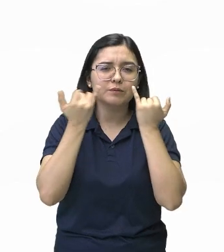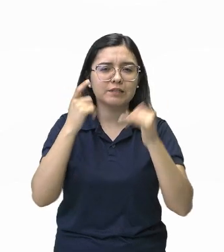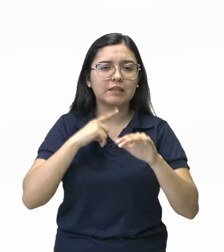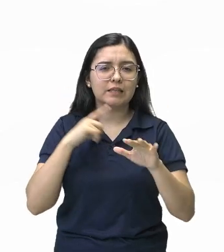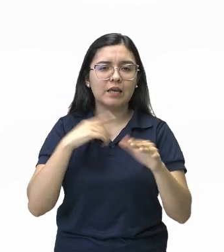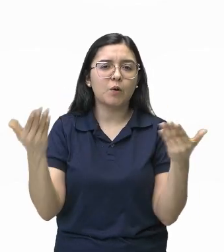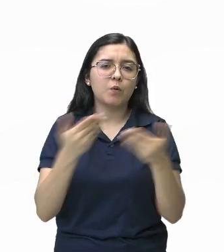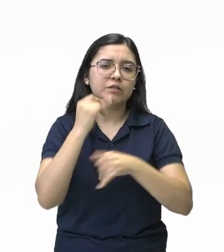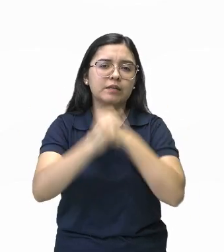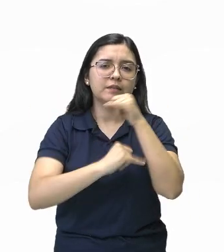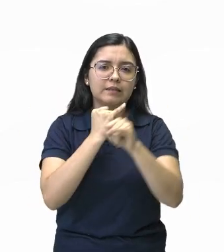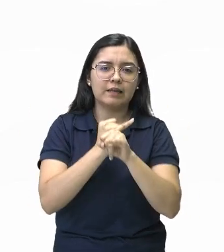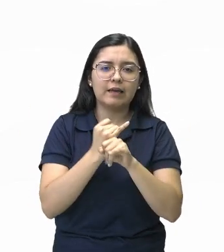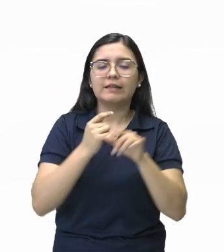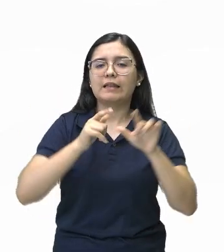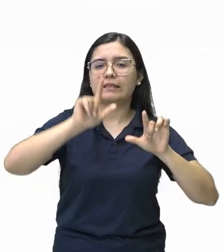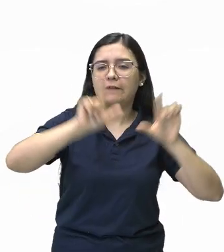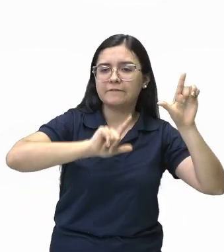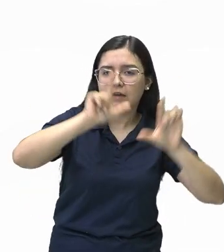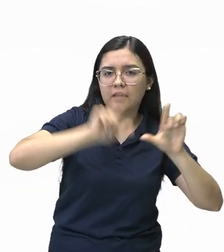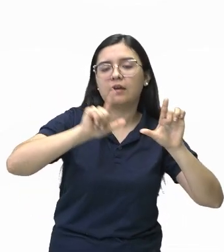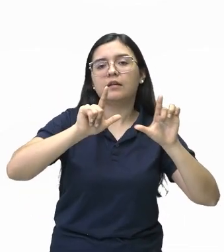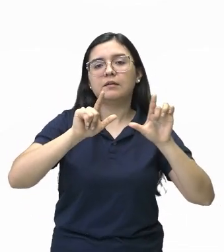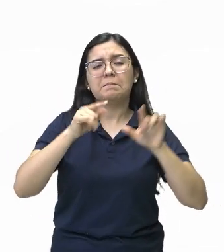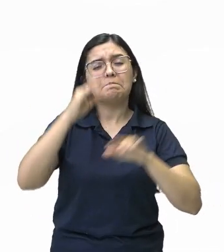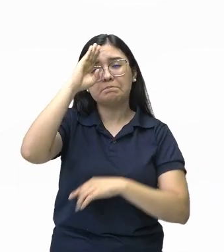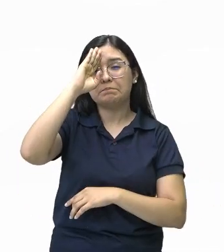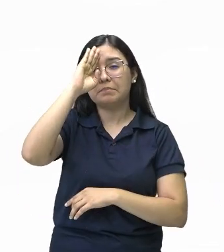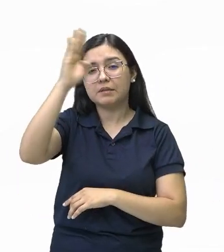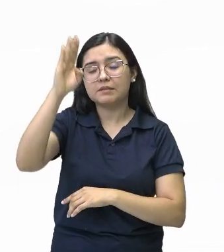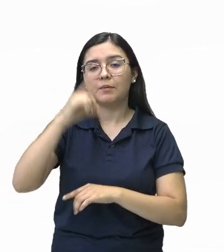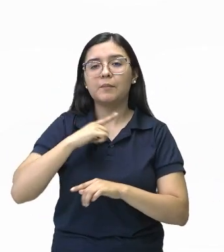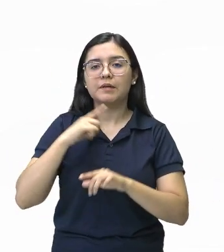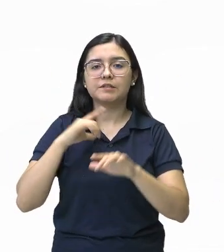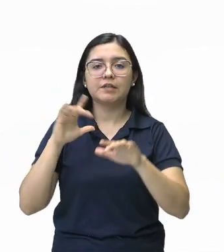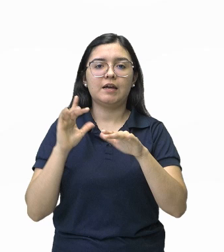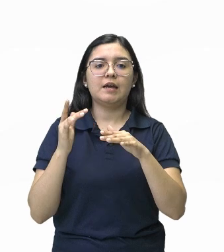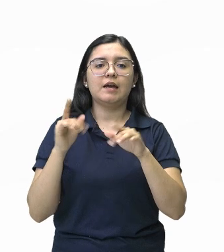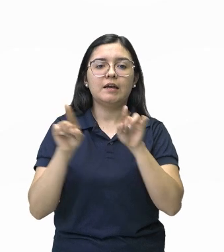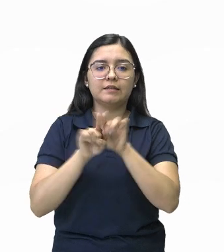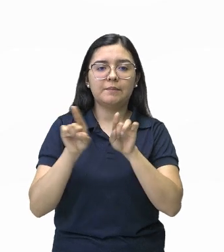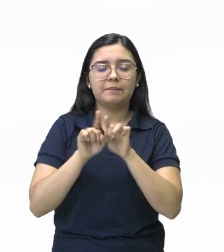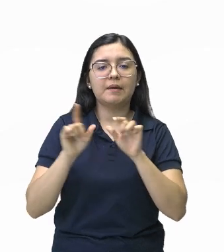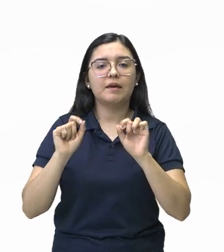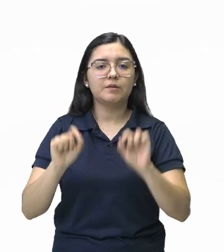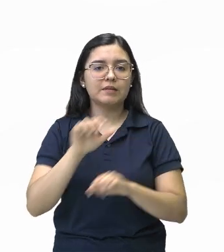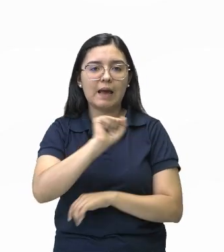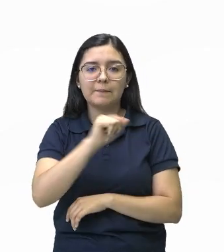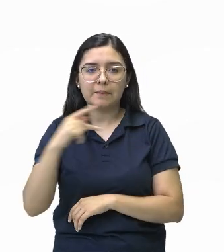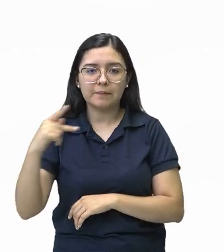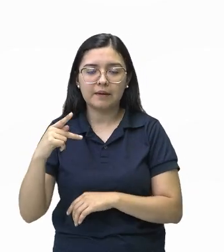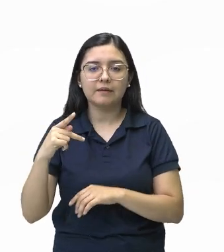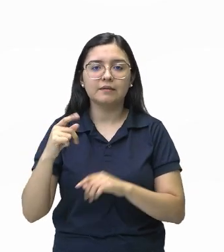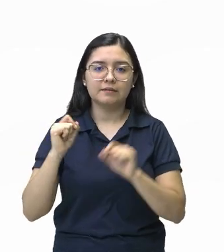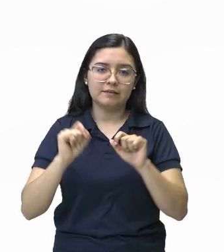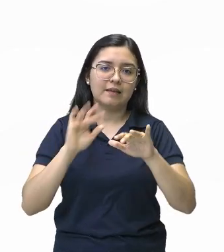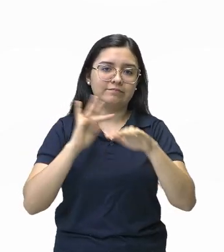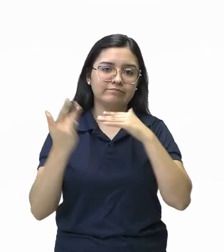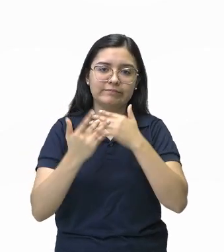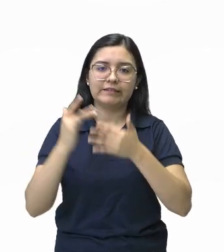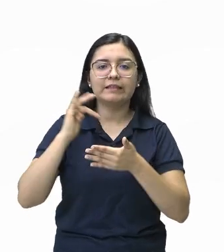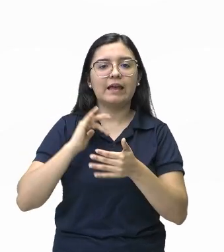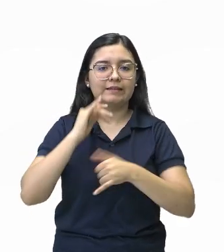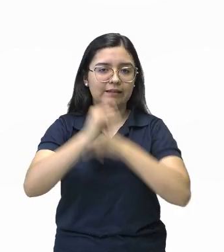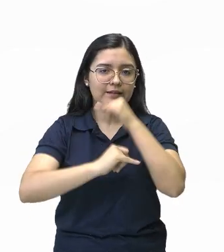temos muitas. Nós temos a TV e principalmente os canais de aplicativos vindos da